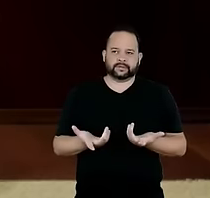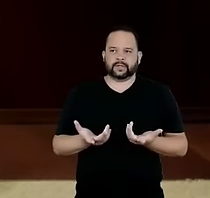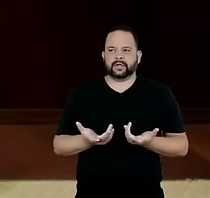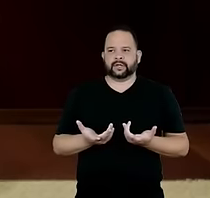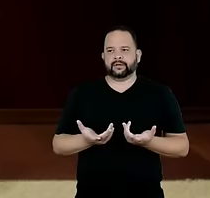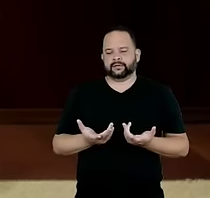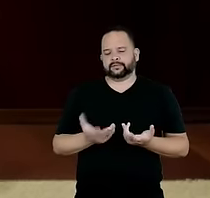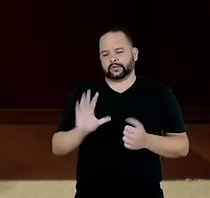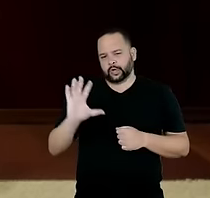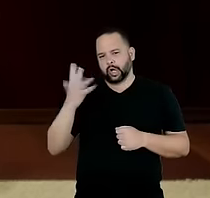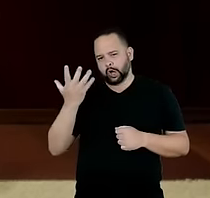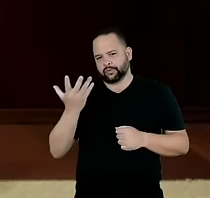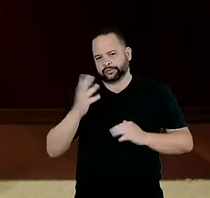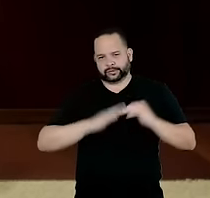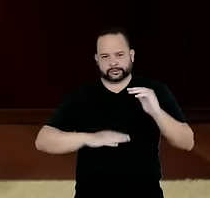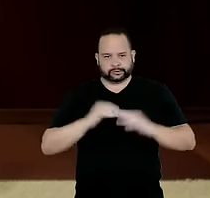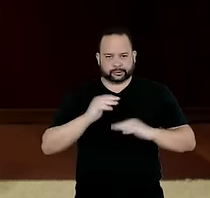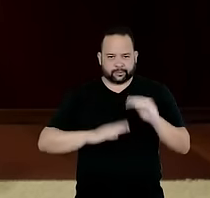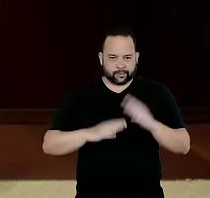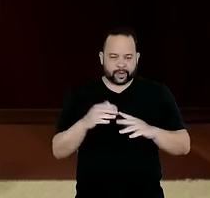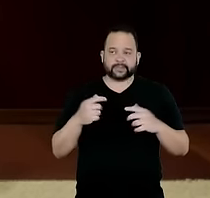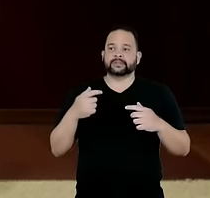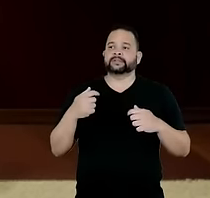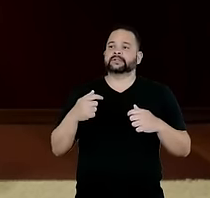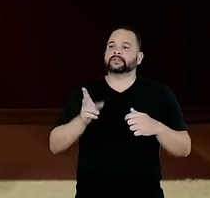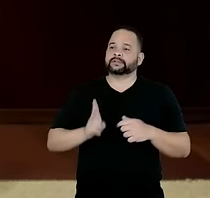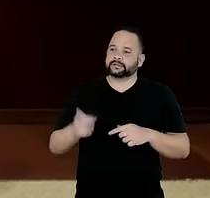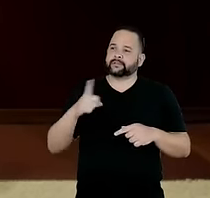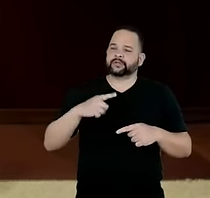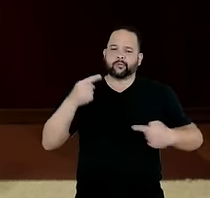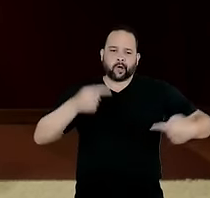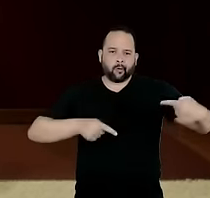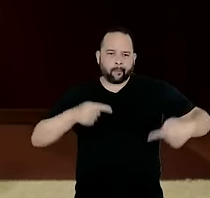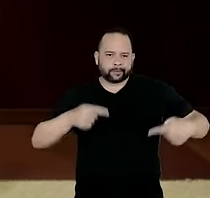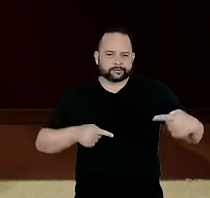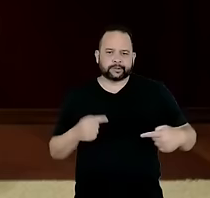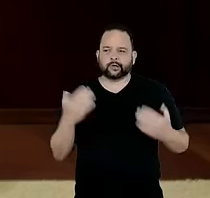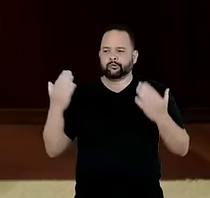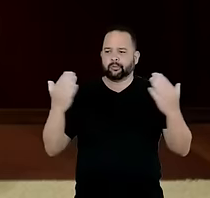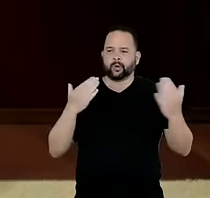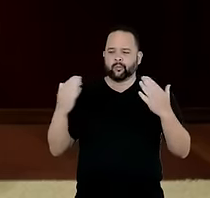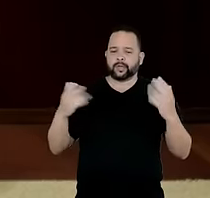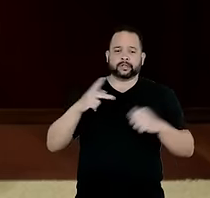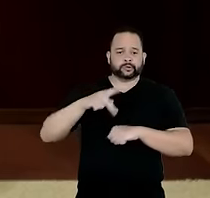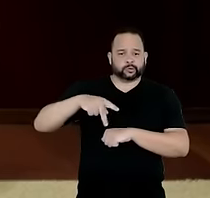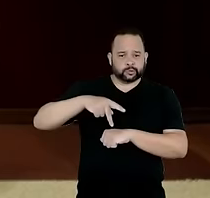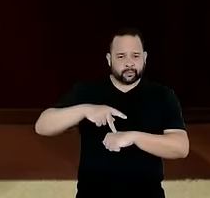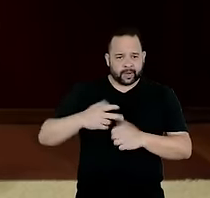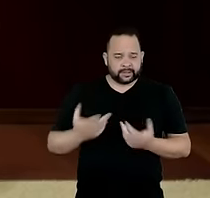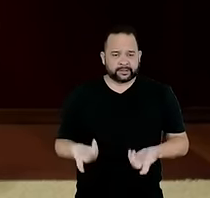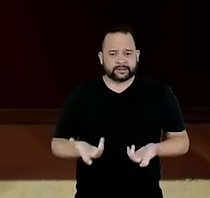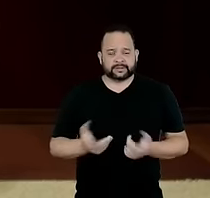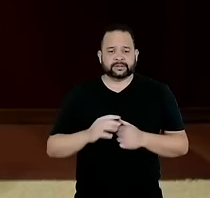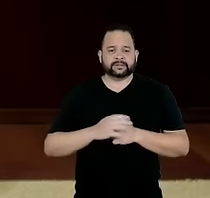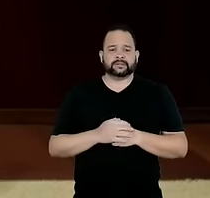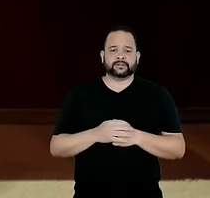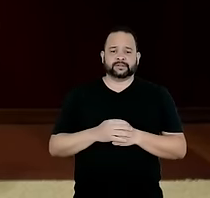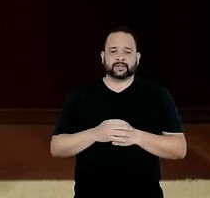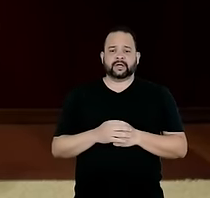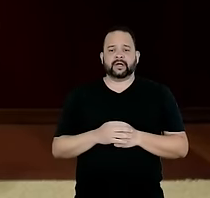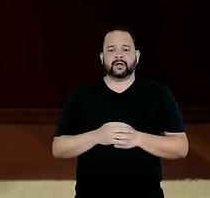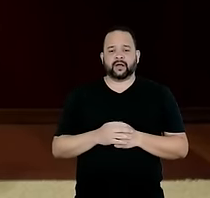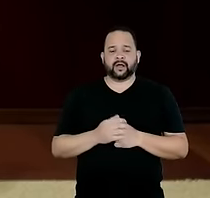eh existe sempre uma competição uma comparação entre eles né a disputa eh de recursos existe no